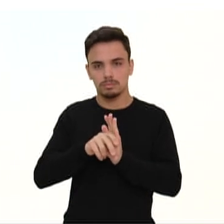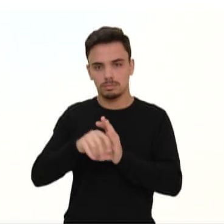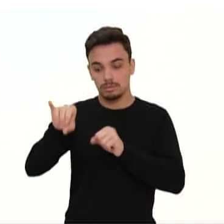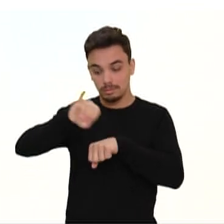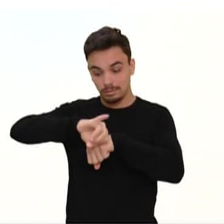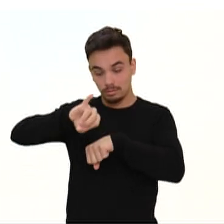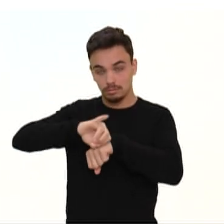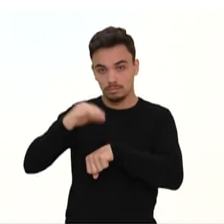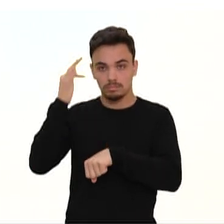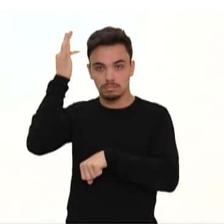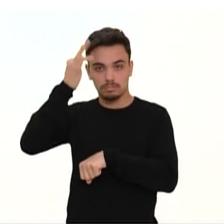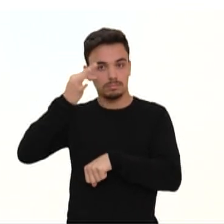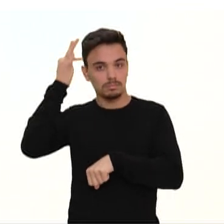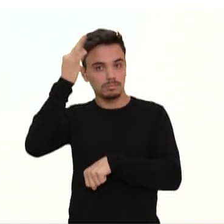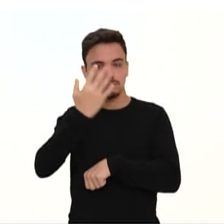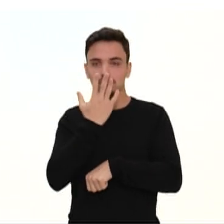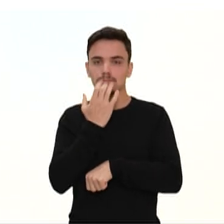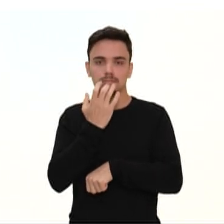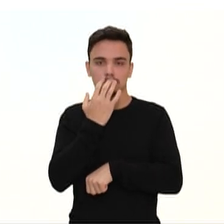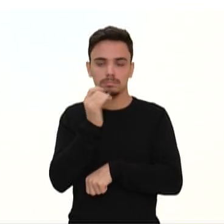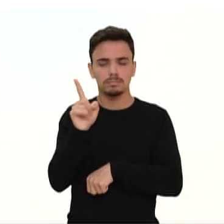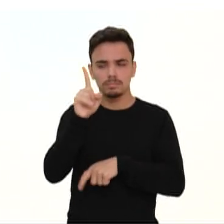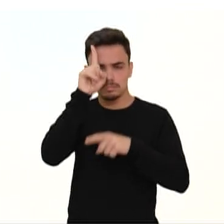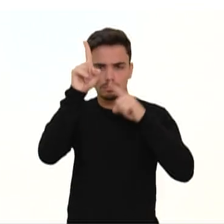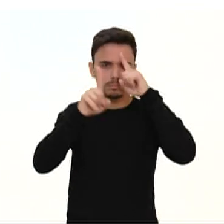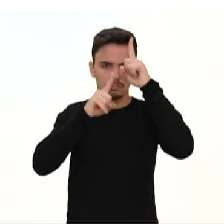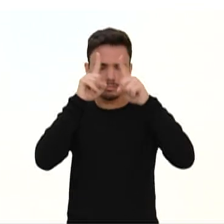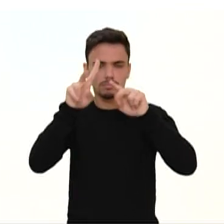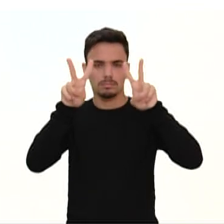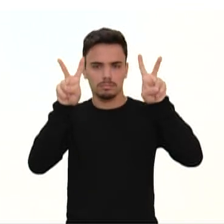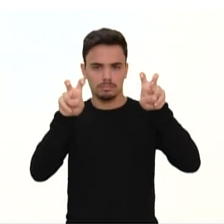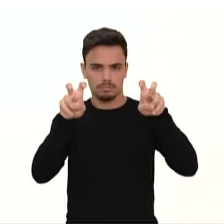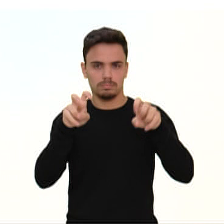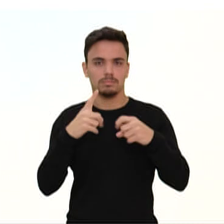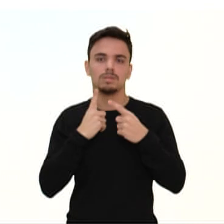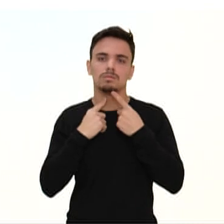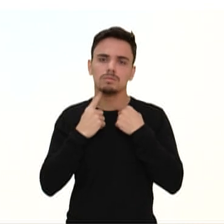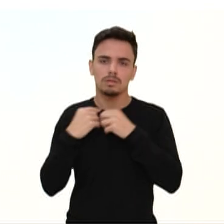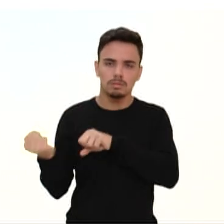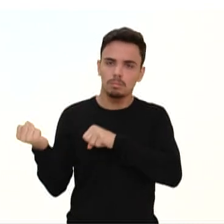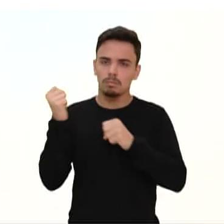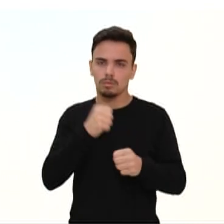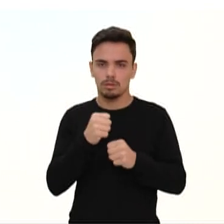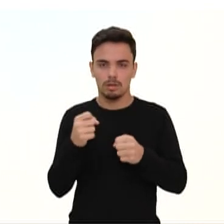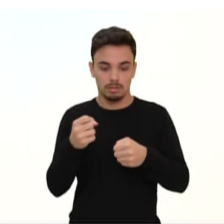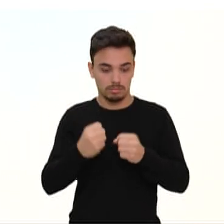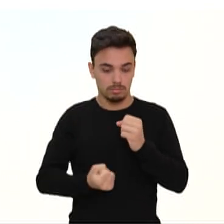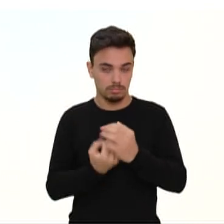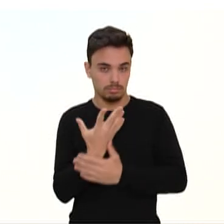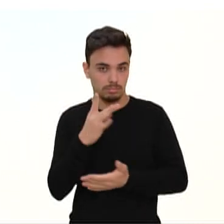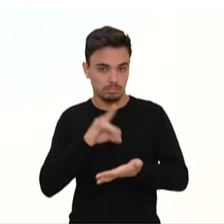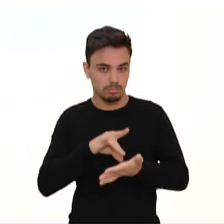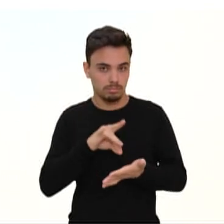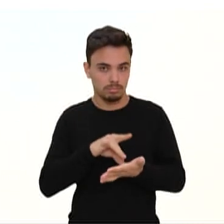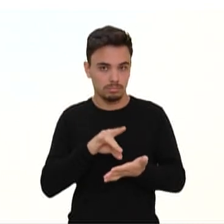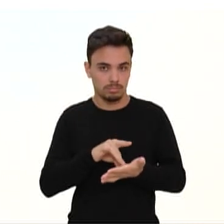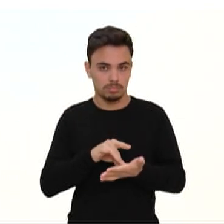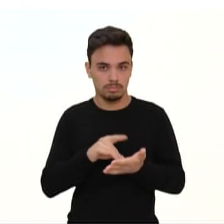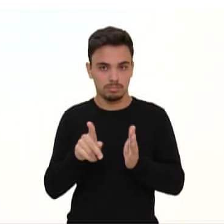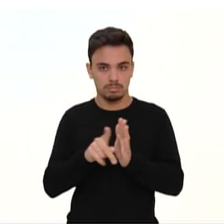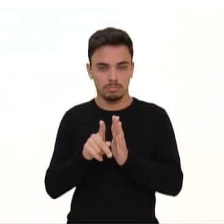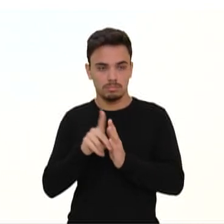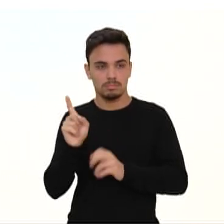nietzschiana. Essa ideia de vontade de poder se origina do conceito de vontade de